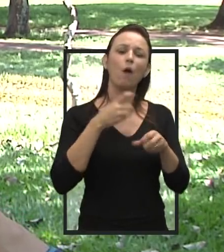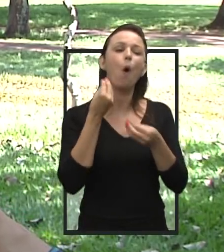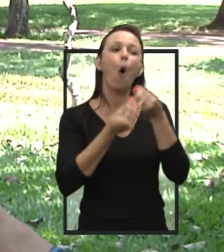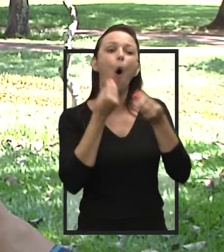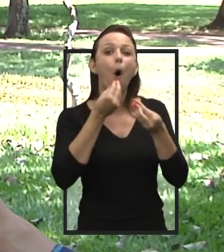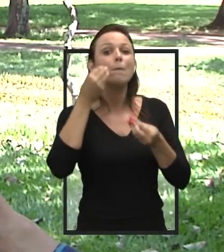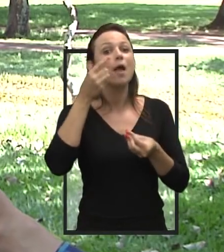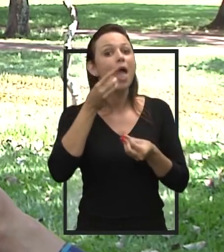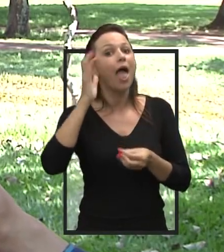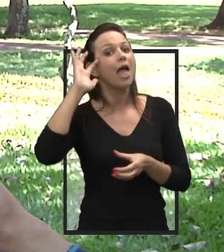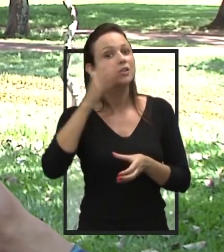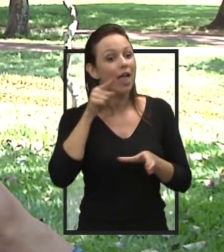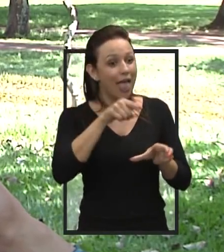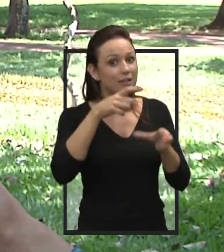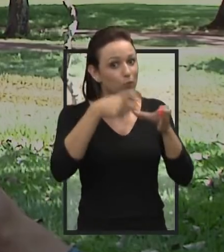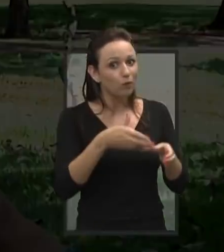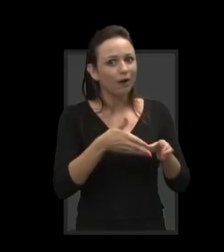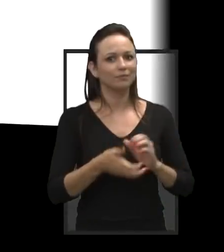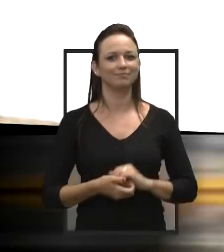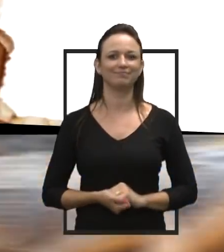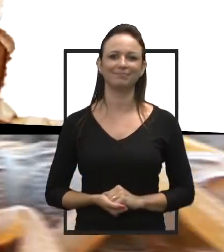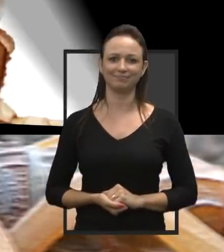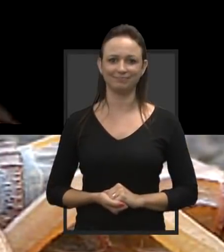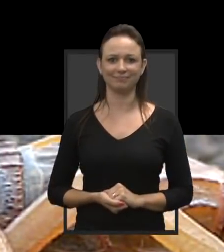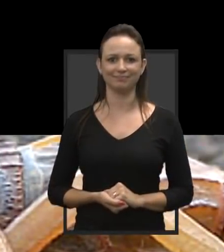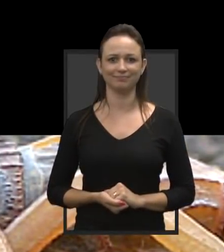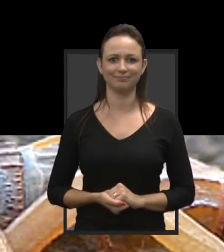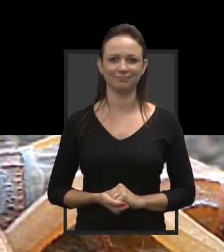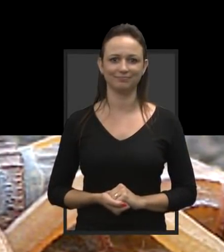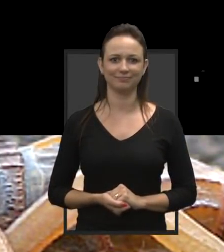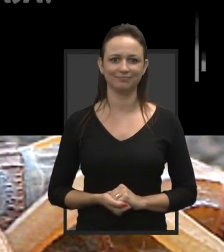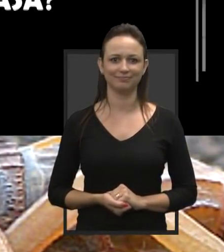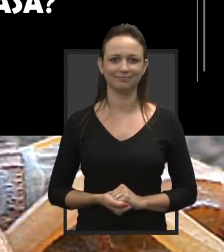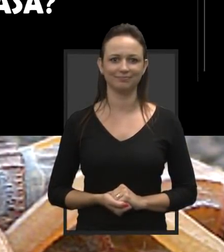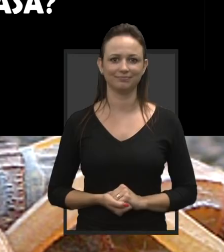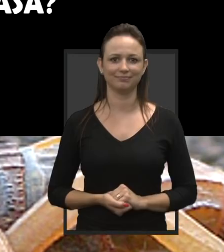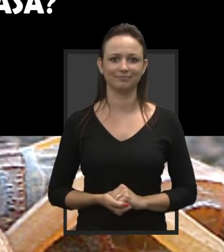o que fazer. É nesse lugar que você tem que atacar.